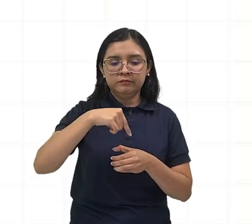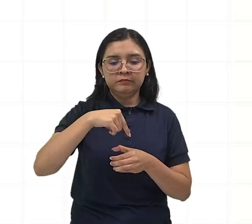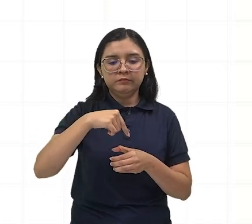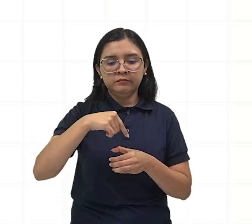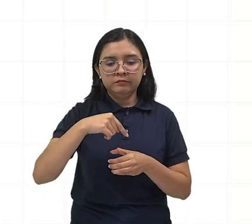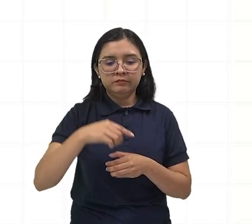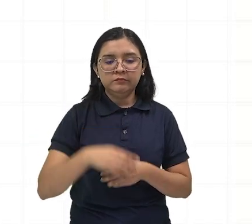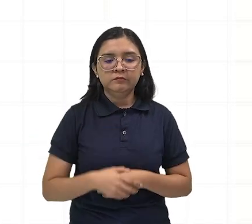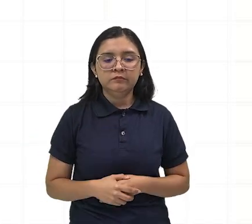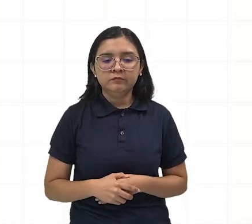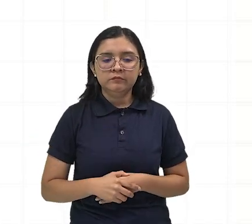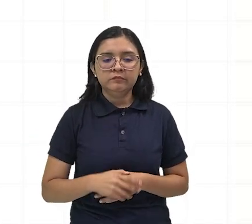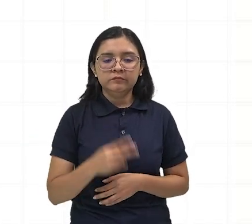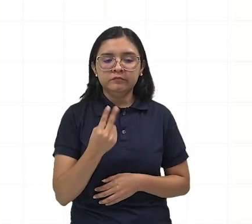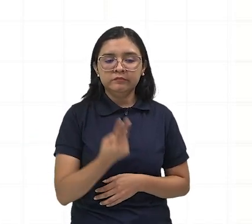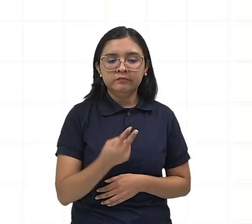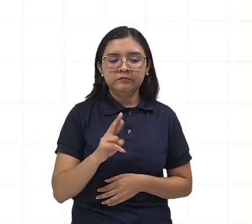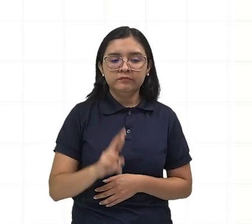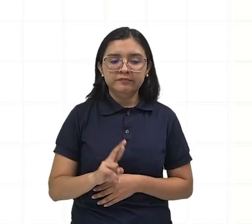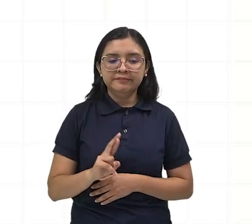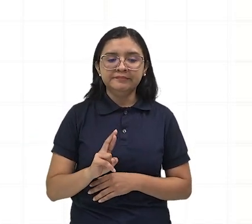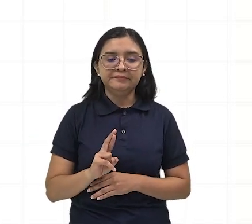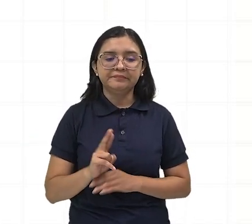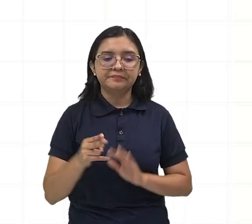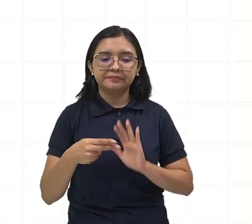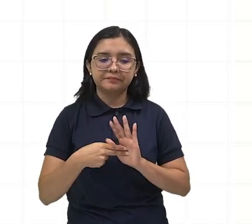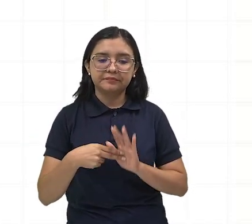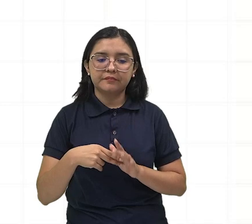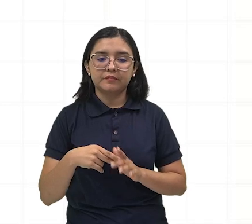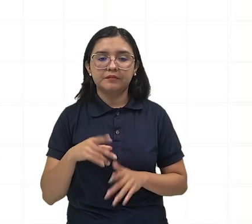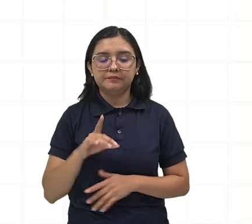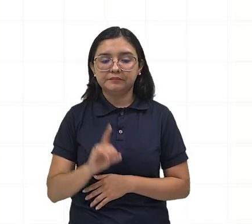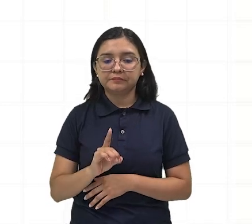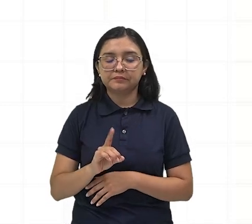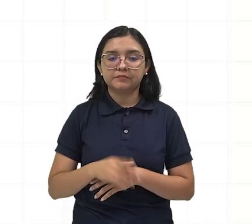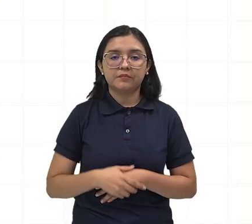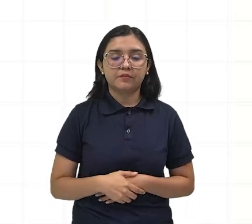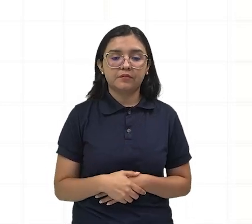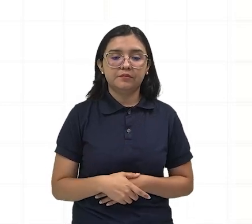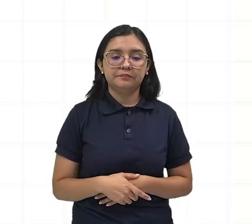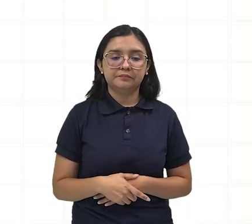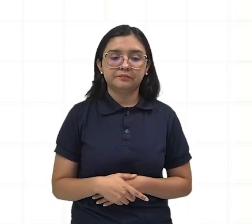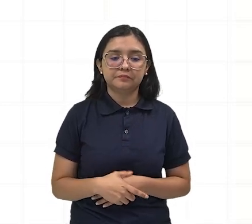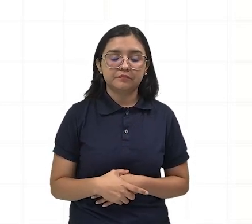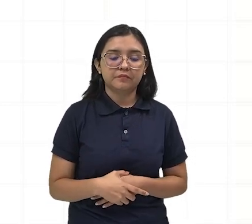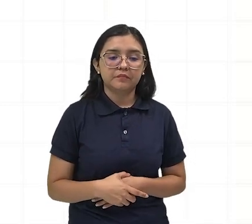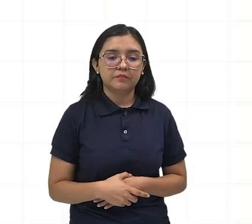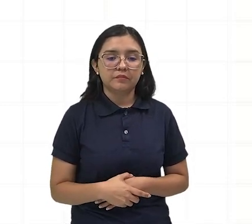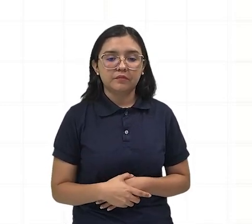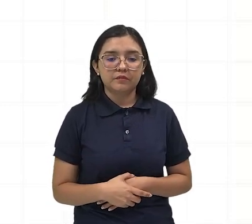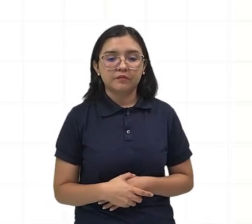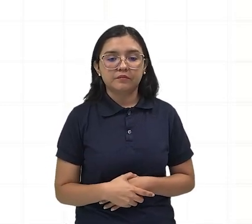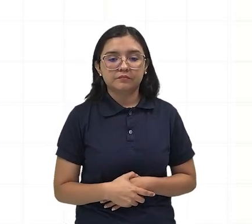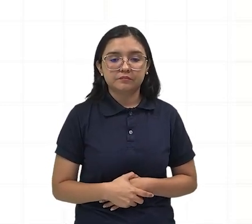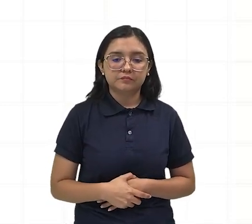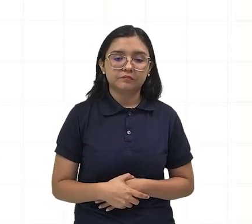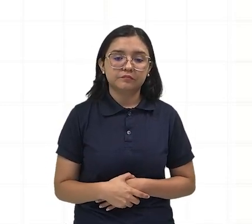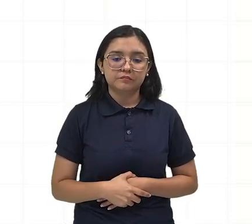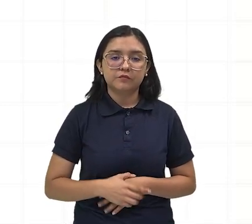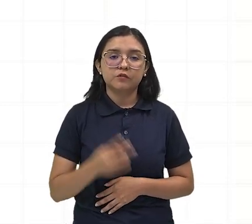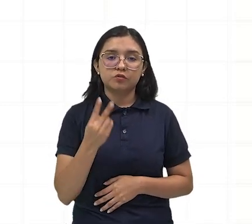raio, 2R, nós já vimos nas nossas aulas que é igual a diâmetro, né? Esses